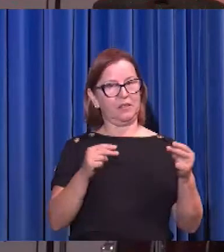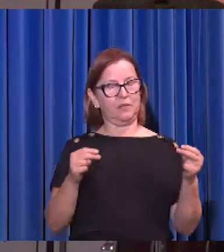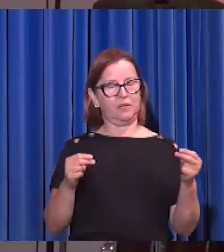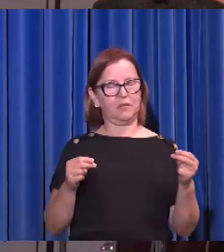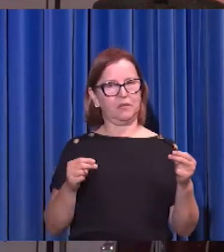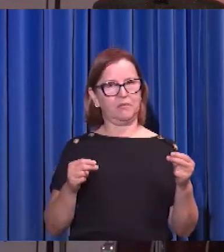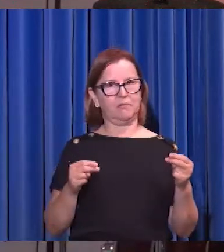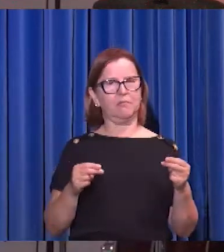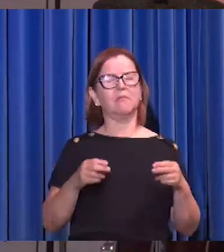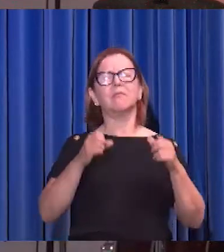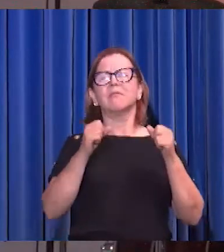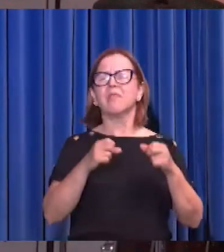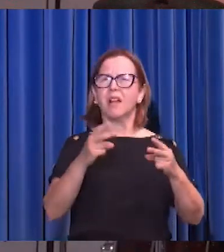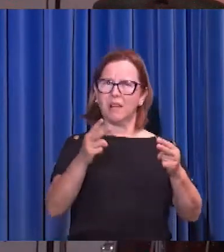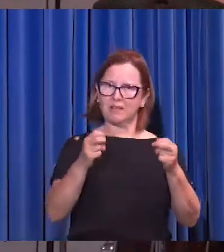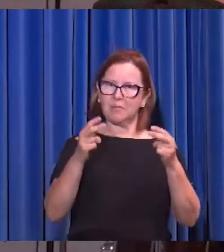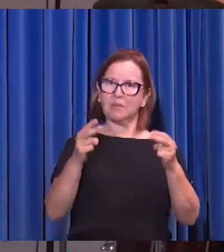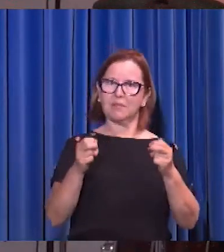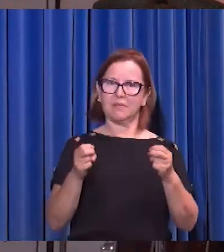pode observar.